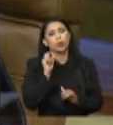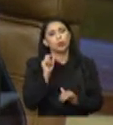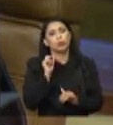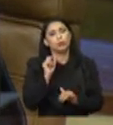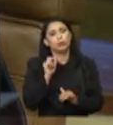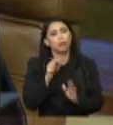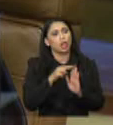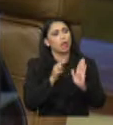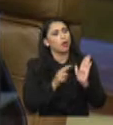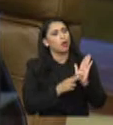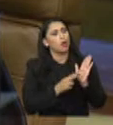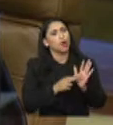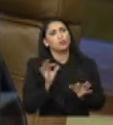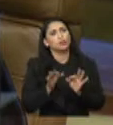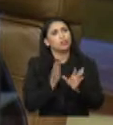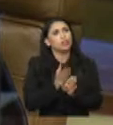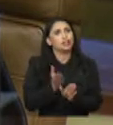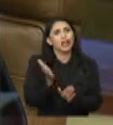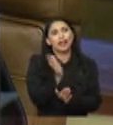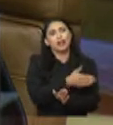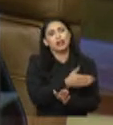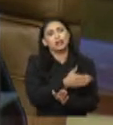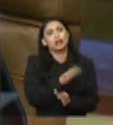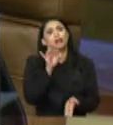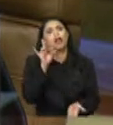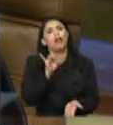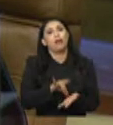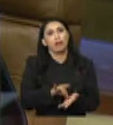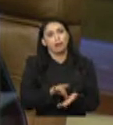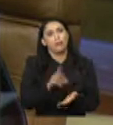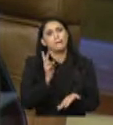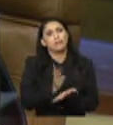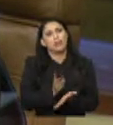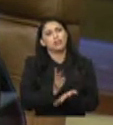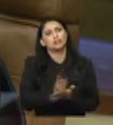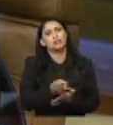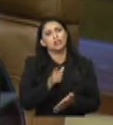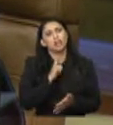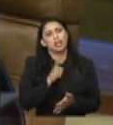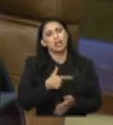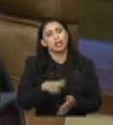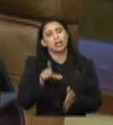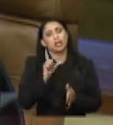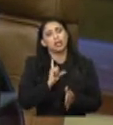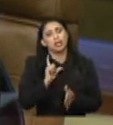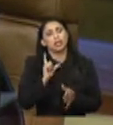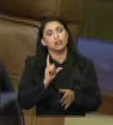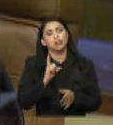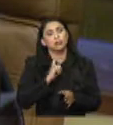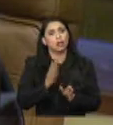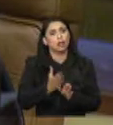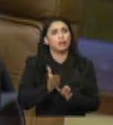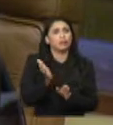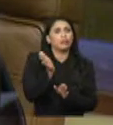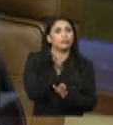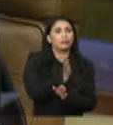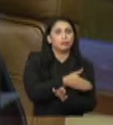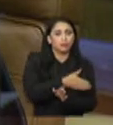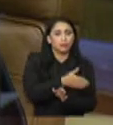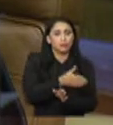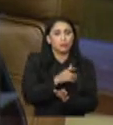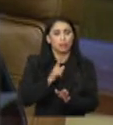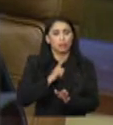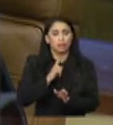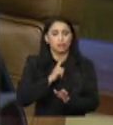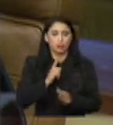incidente Norma Jurídica antes dele gente mesmo que já existe porque a incidência um posterius em